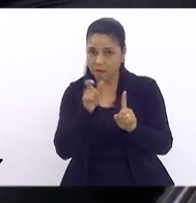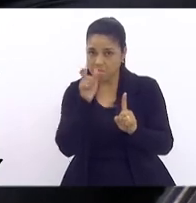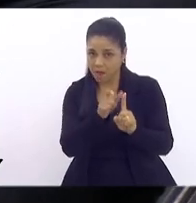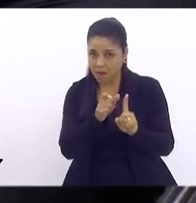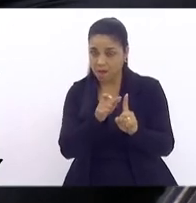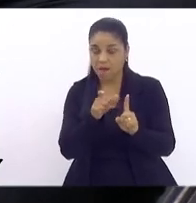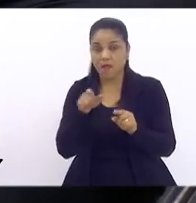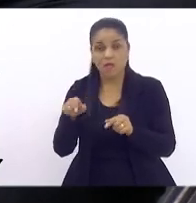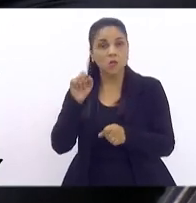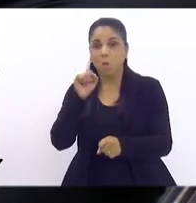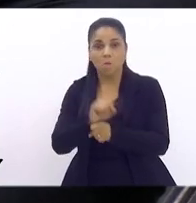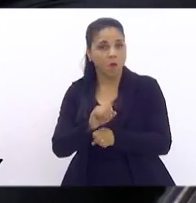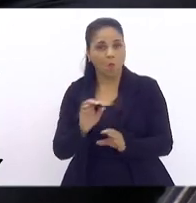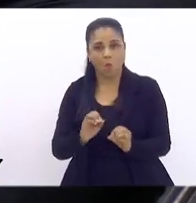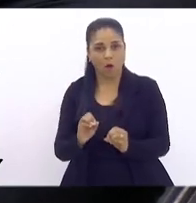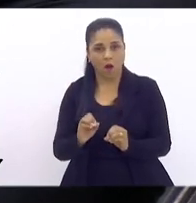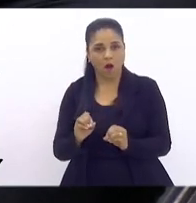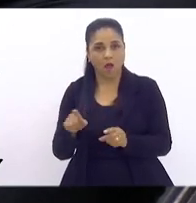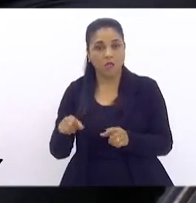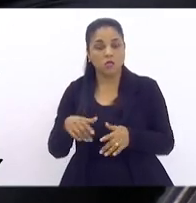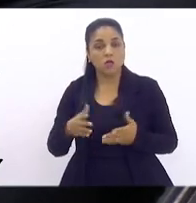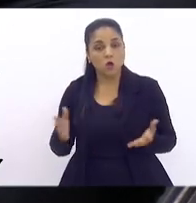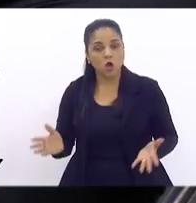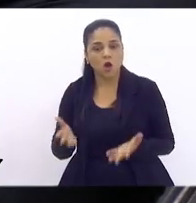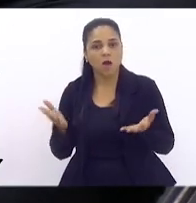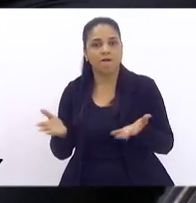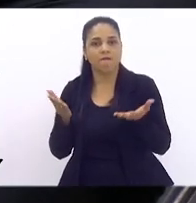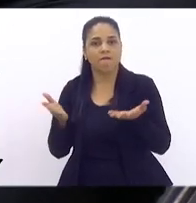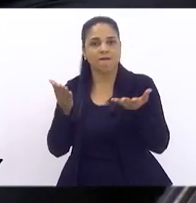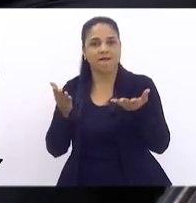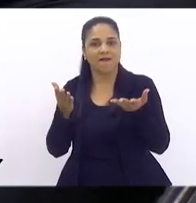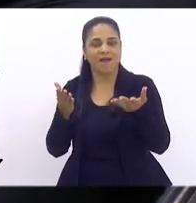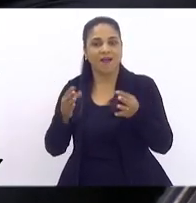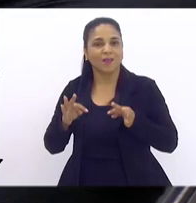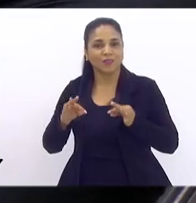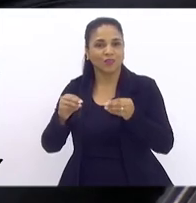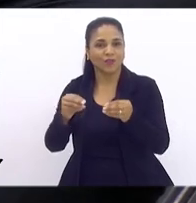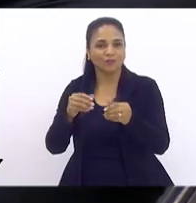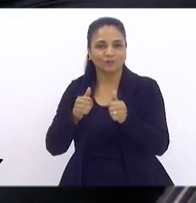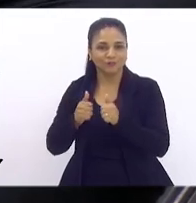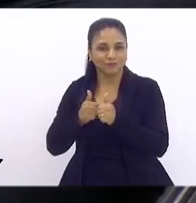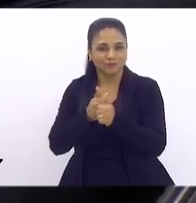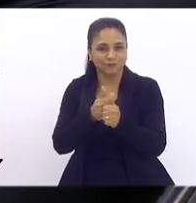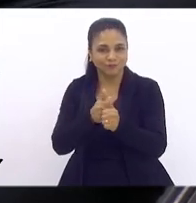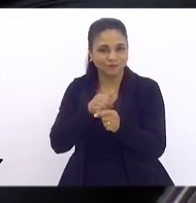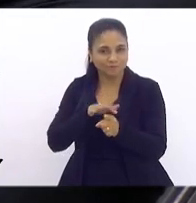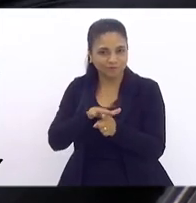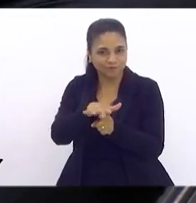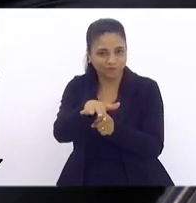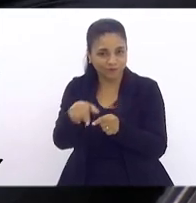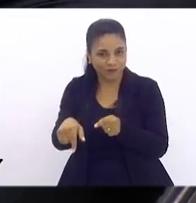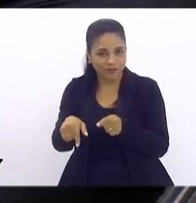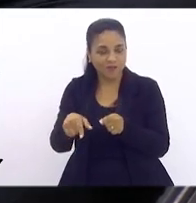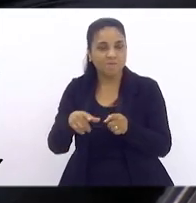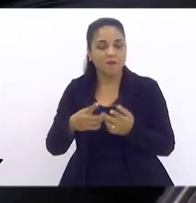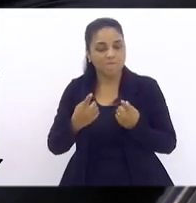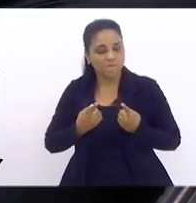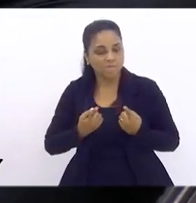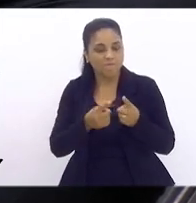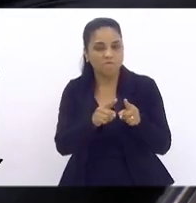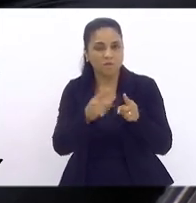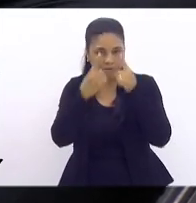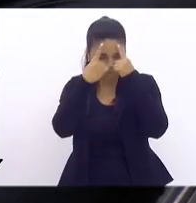quanto ele começou a insuflar os seguidores para que produzissem violência contra essas